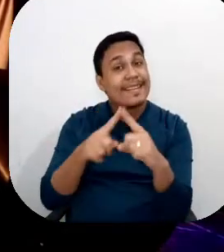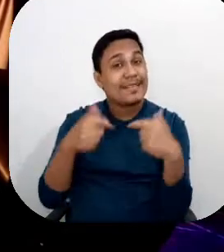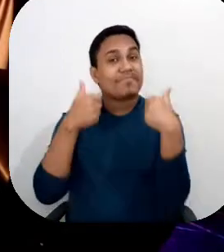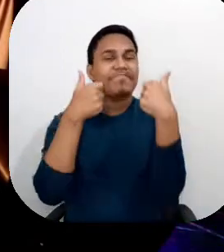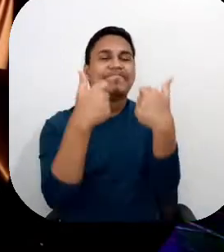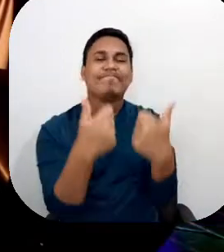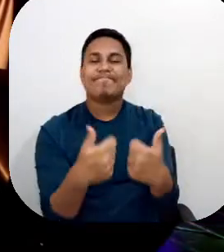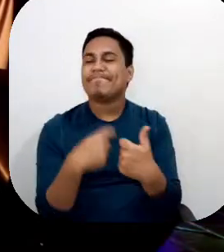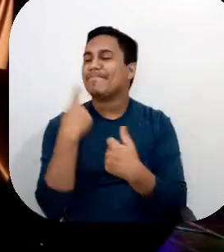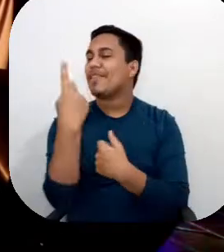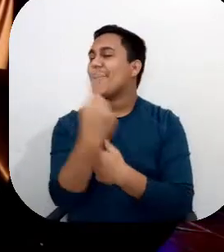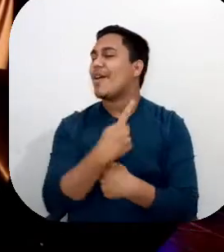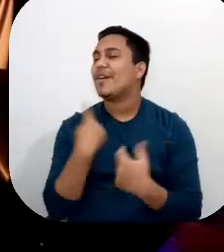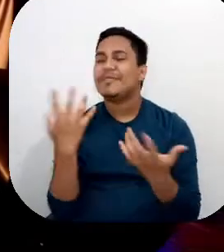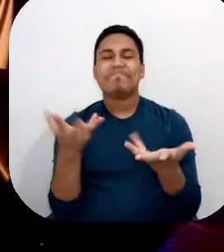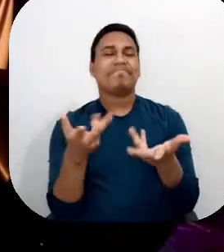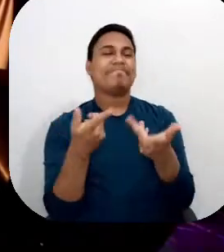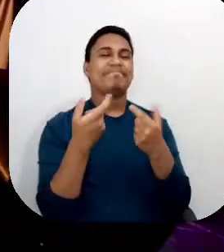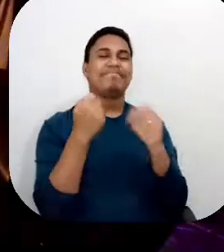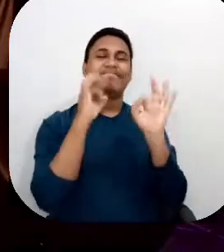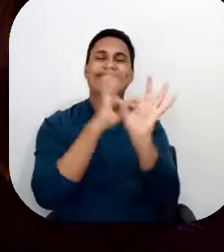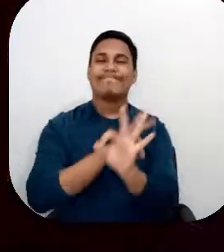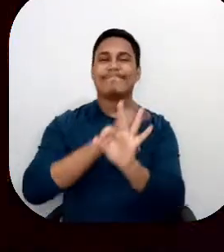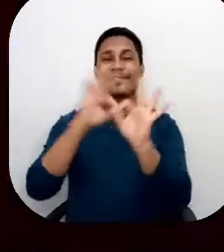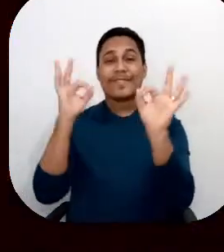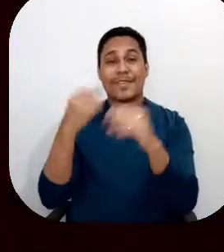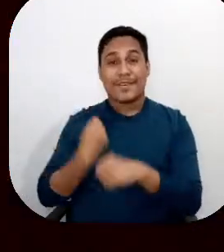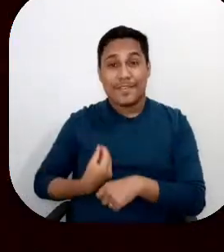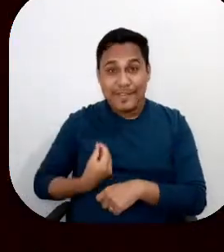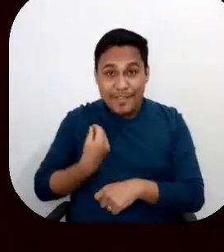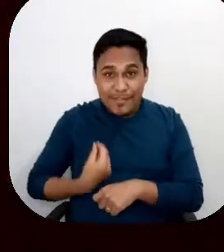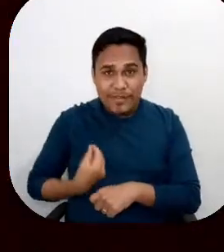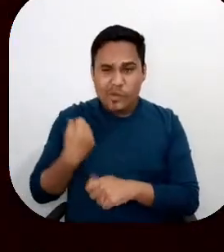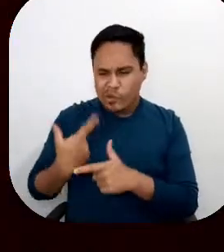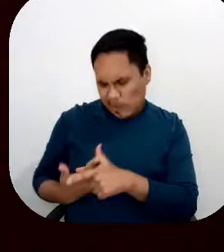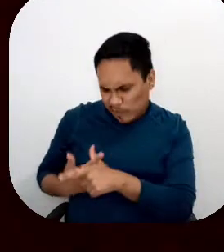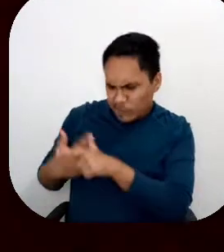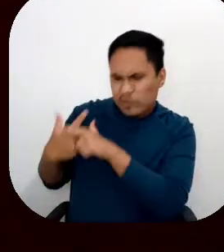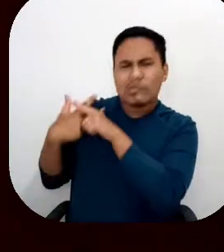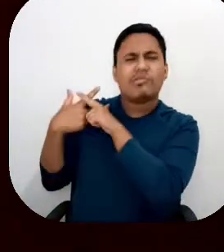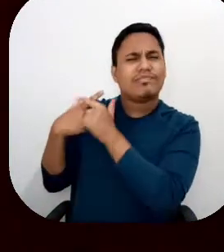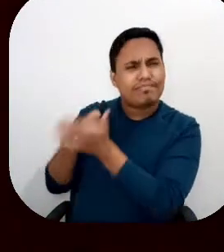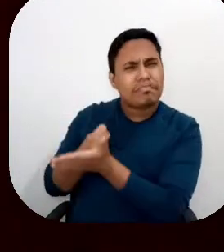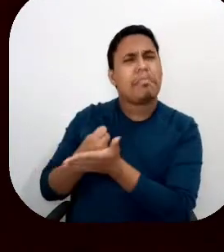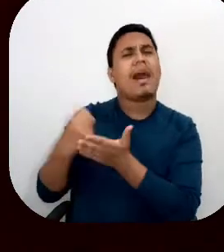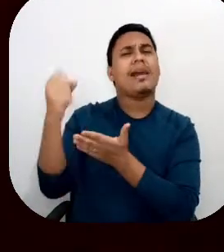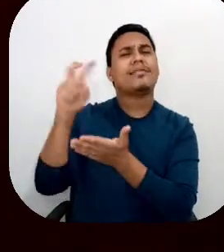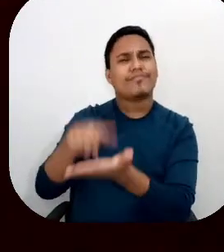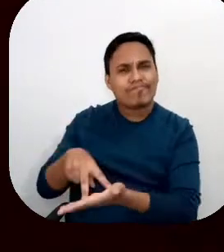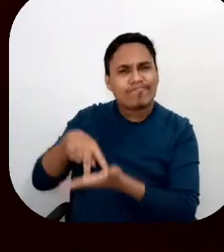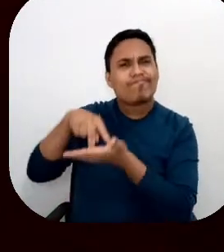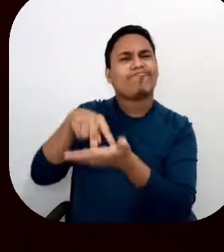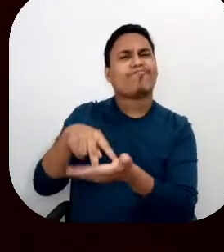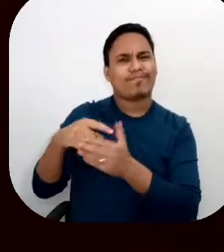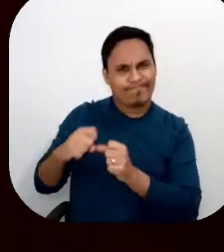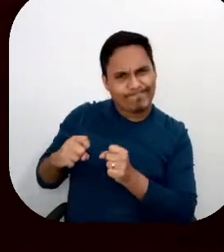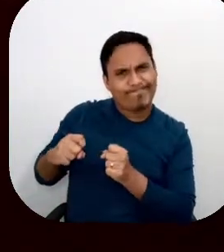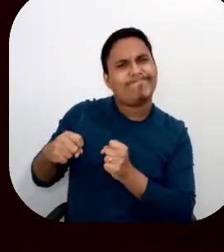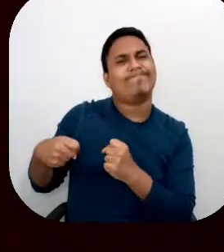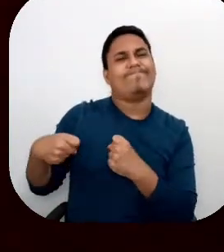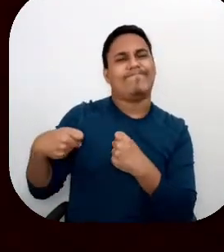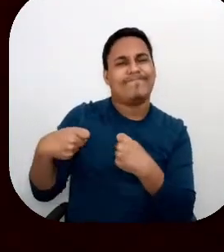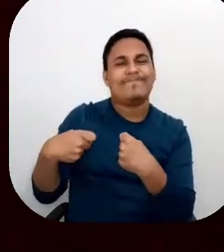Você também tá bem, estamos bem. Lidamos com o pior,